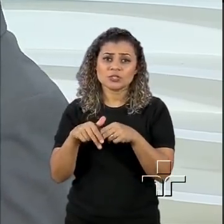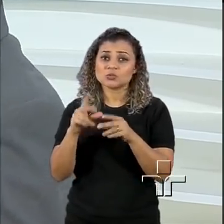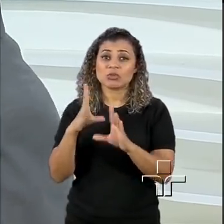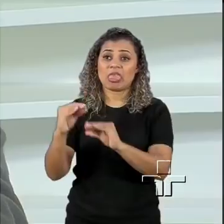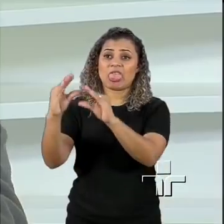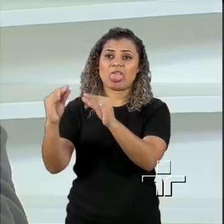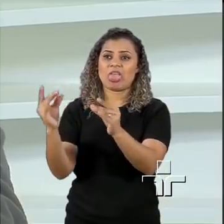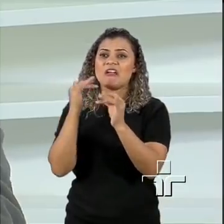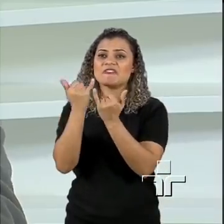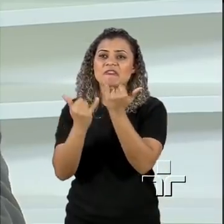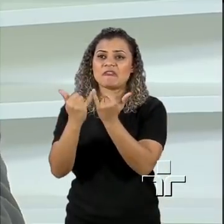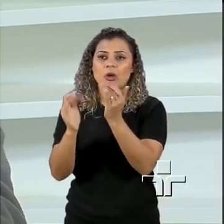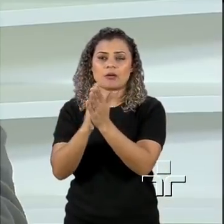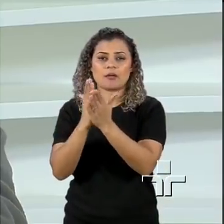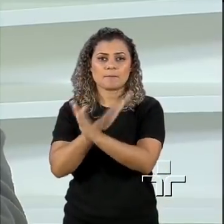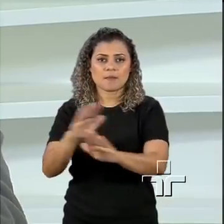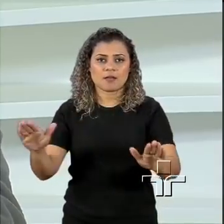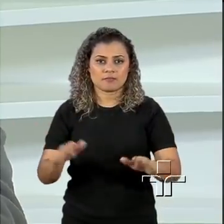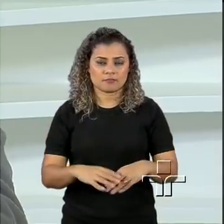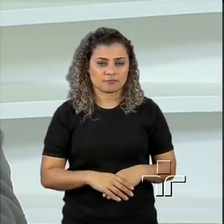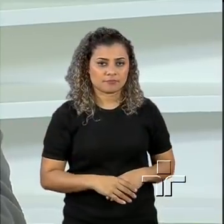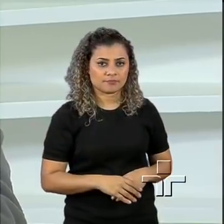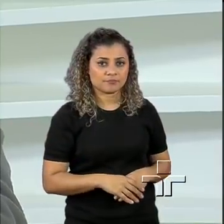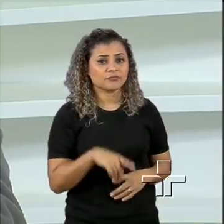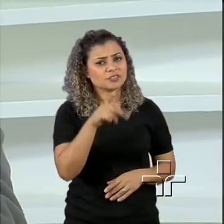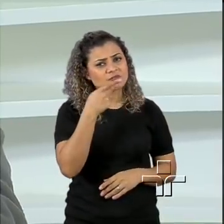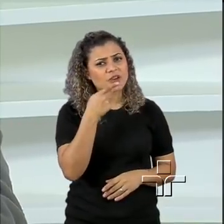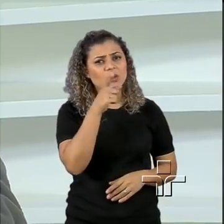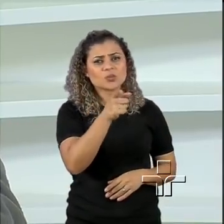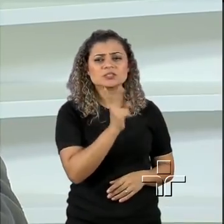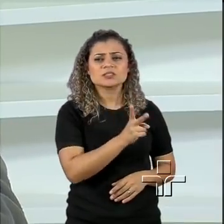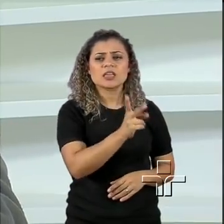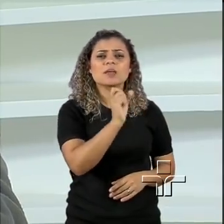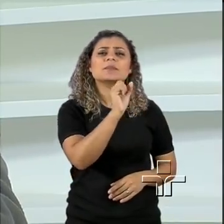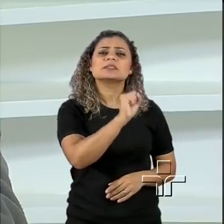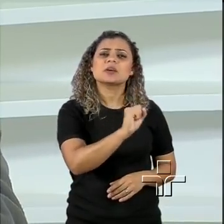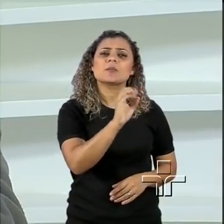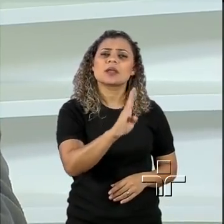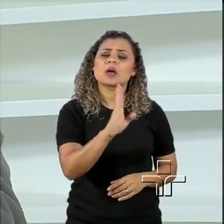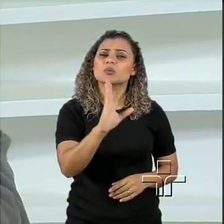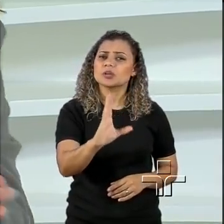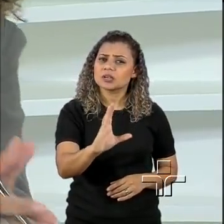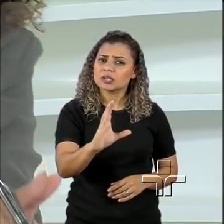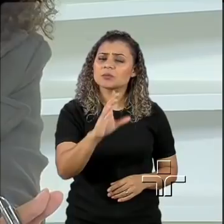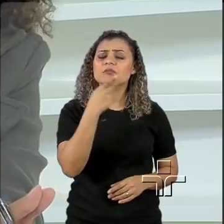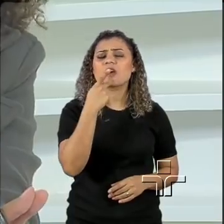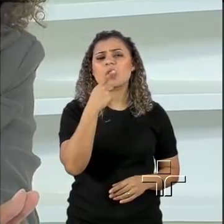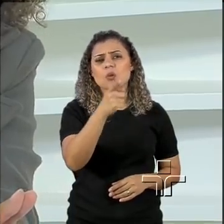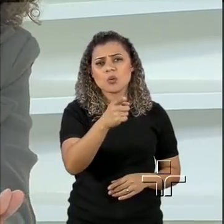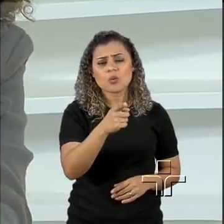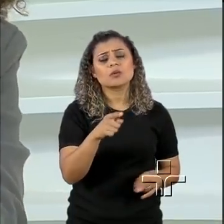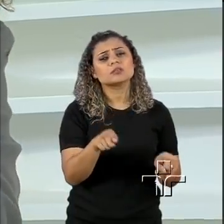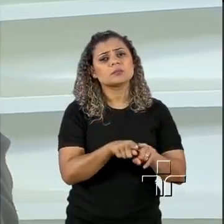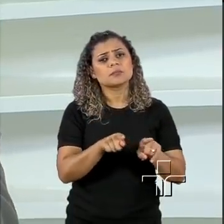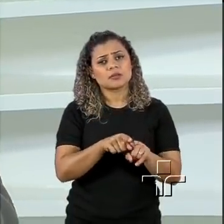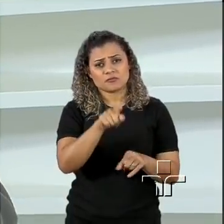polêmica. O senhor falou bastante dos indicadores de São Bernardo nos seus governos. E ainda, enquanto o senhor era dirigente do Sindicato dos